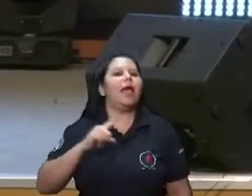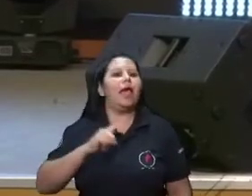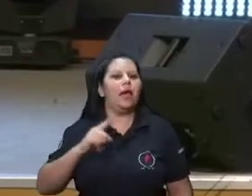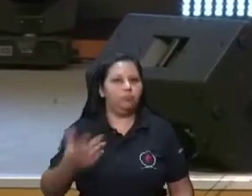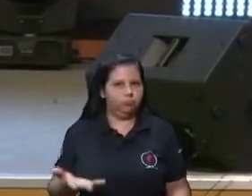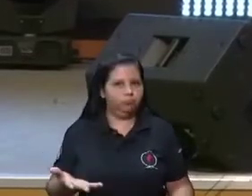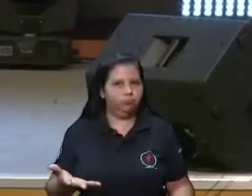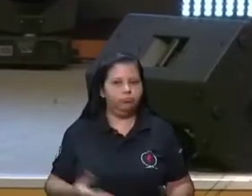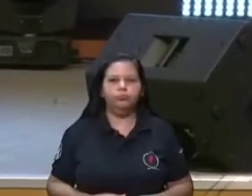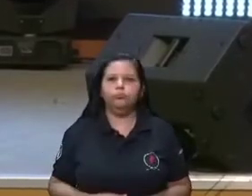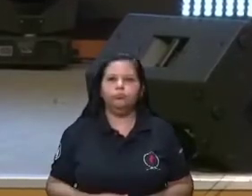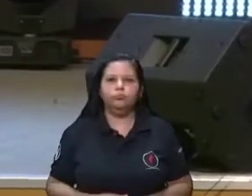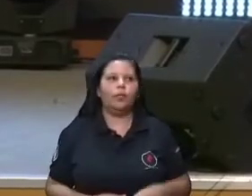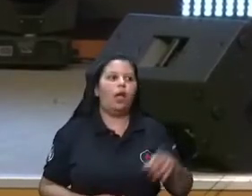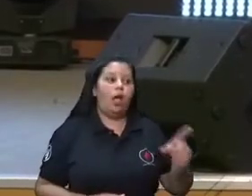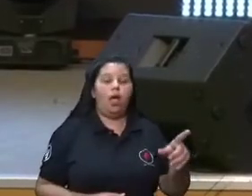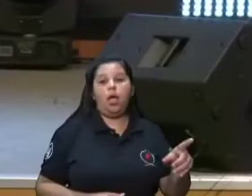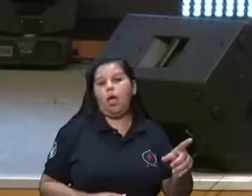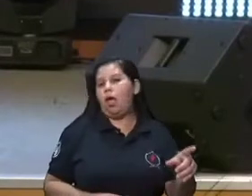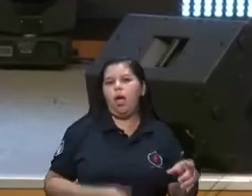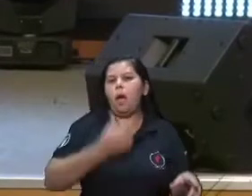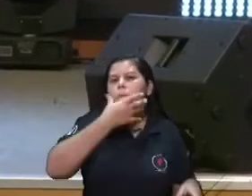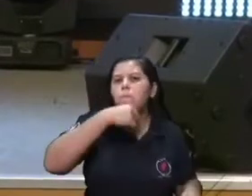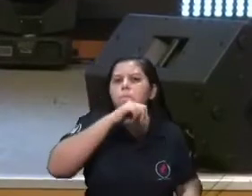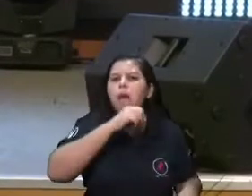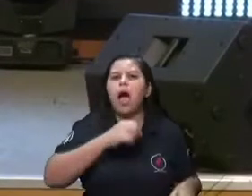Pais naturais se preocupam que filhos